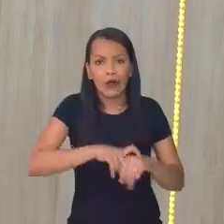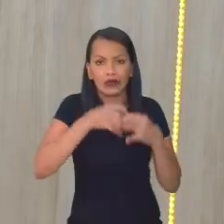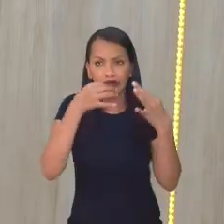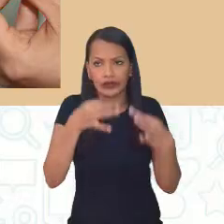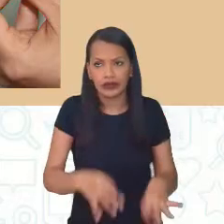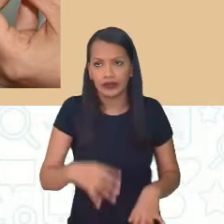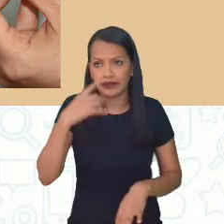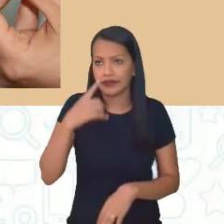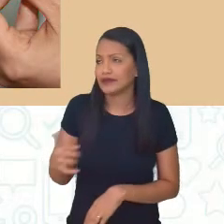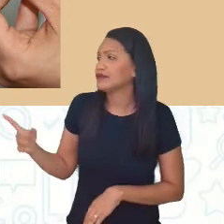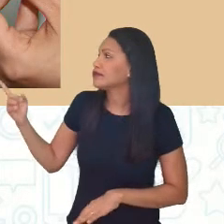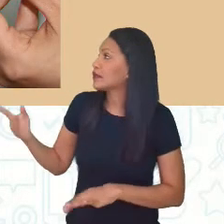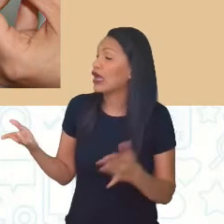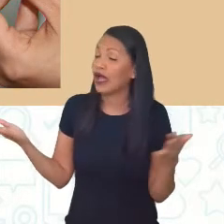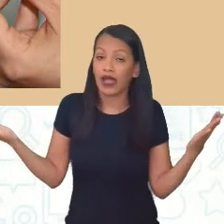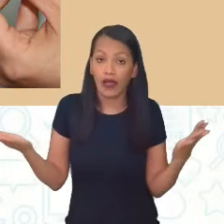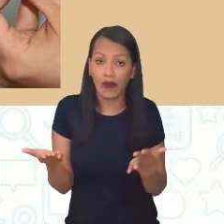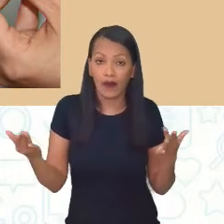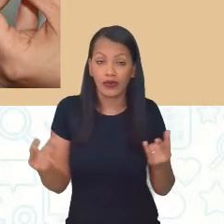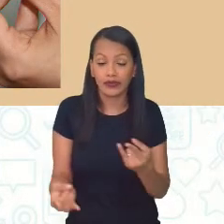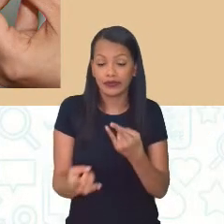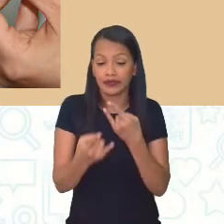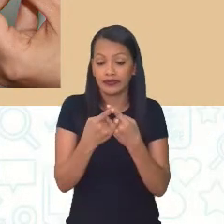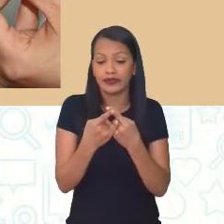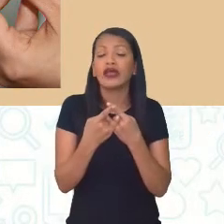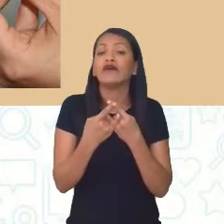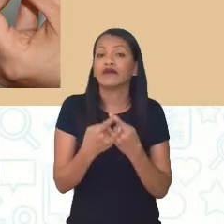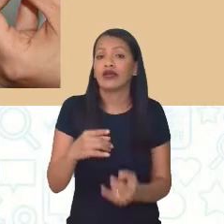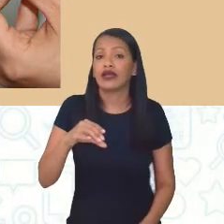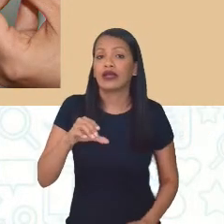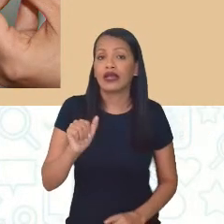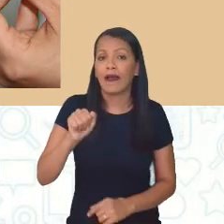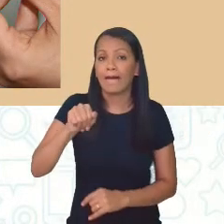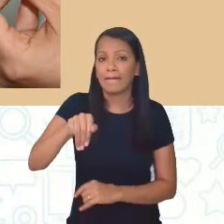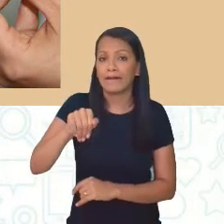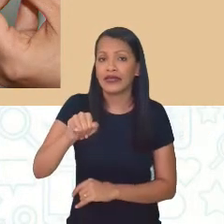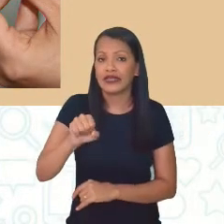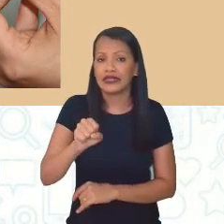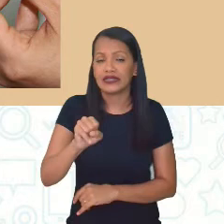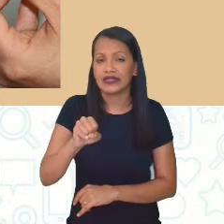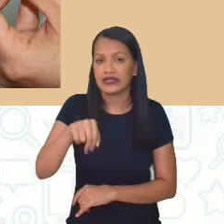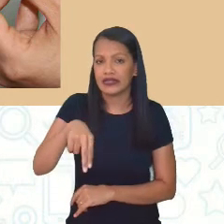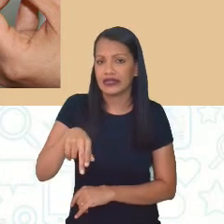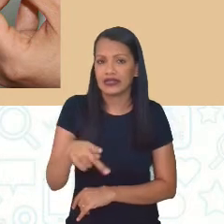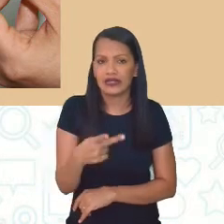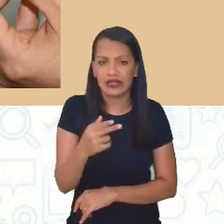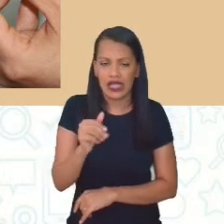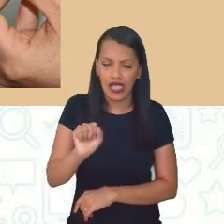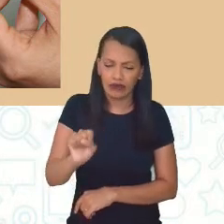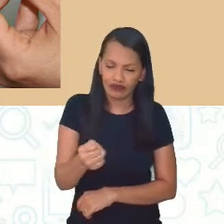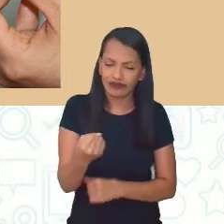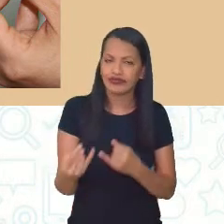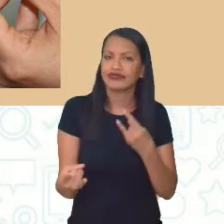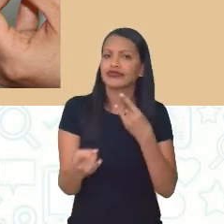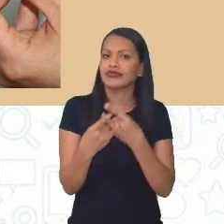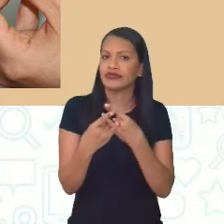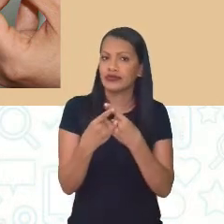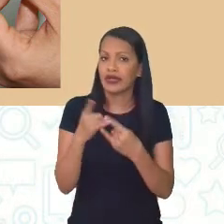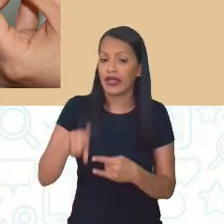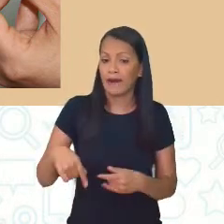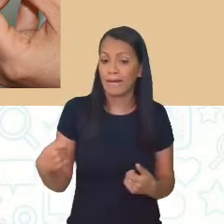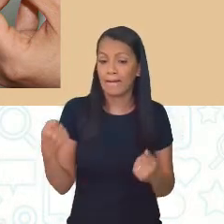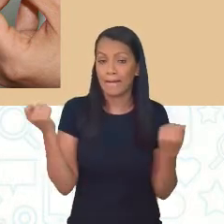são os preservativos, né? As famosas camisinhas masculinas e femininas. É uma forma